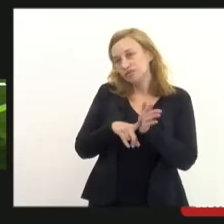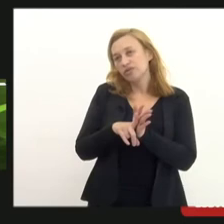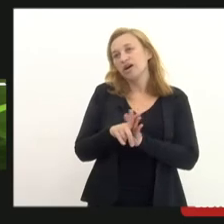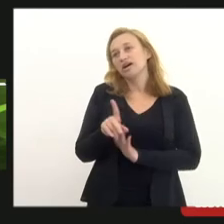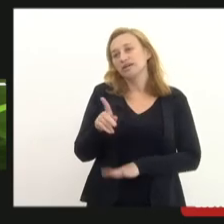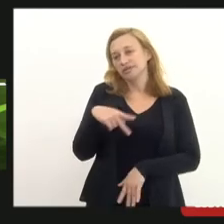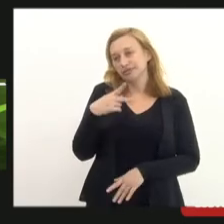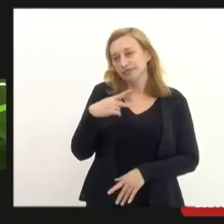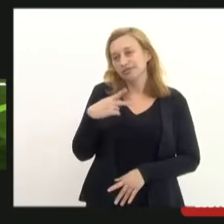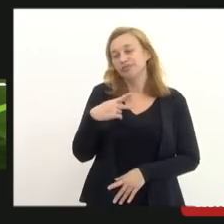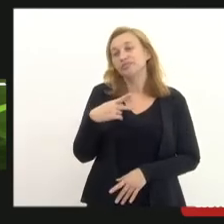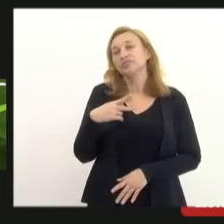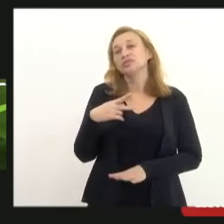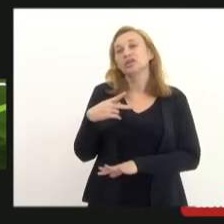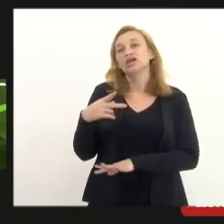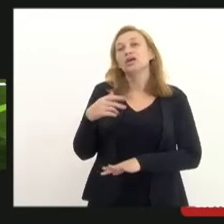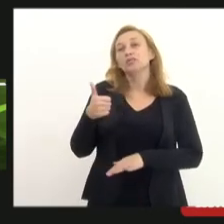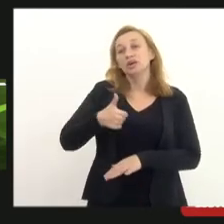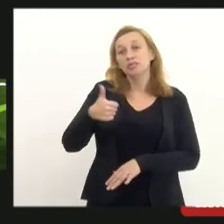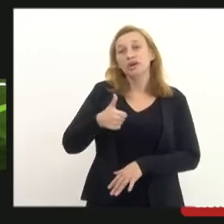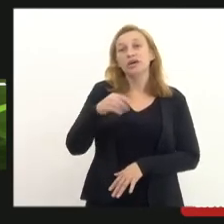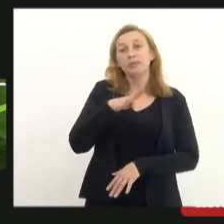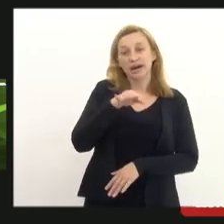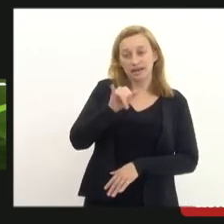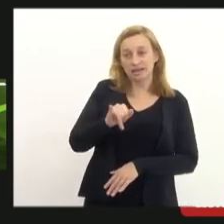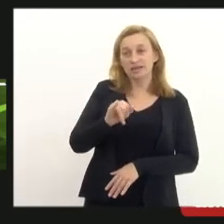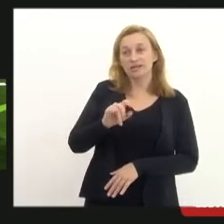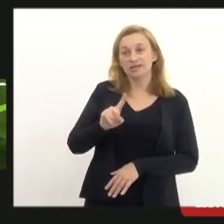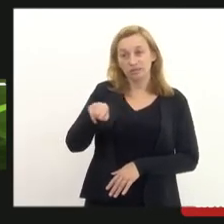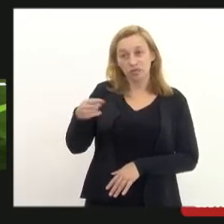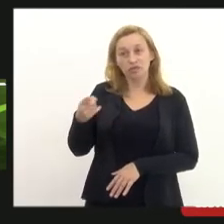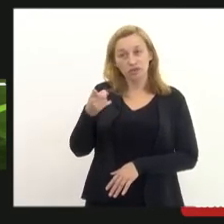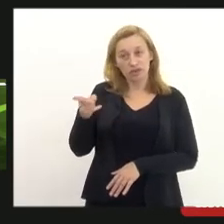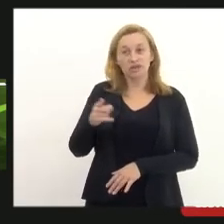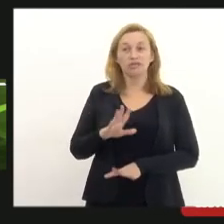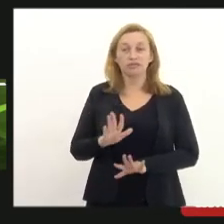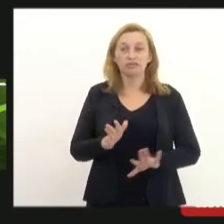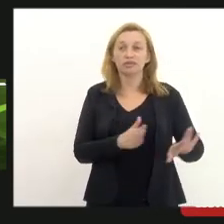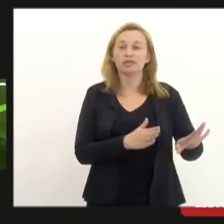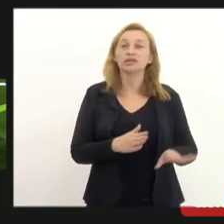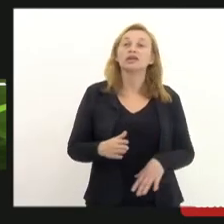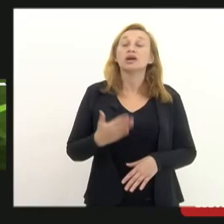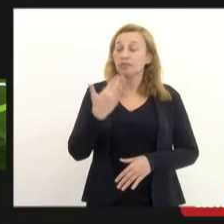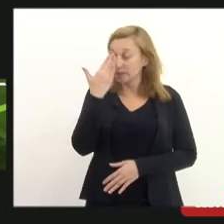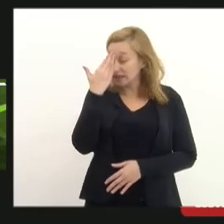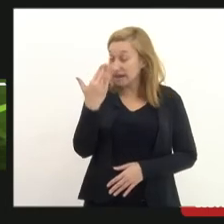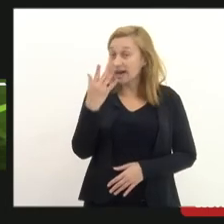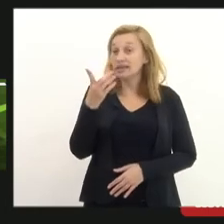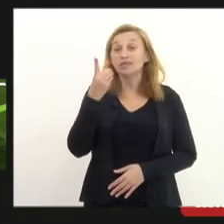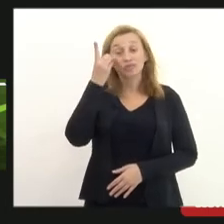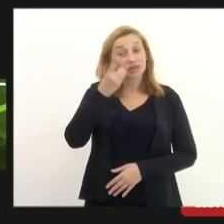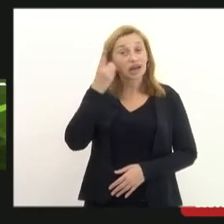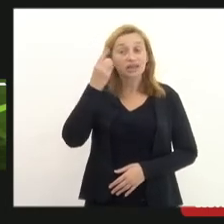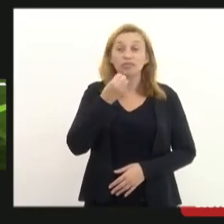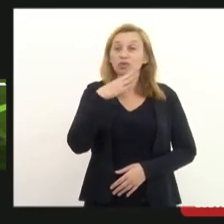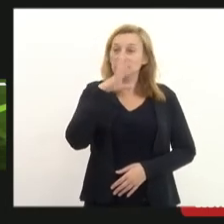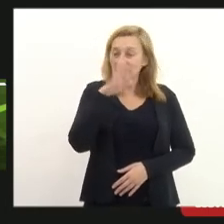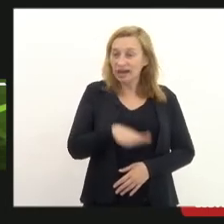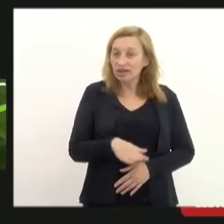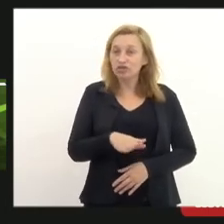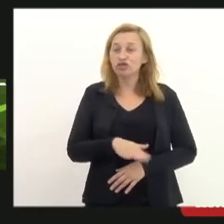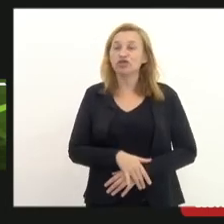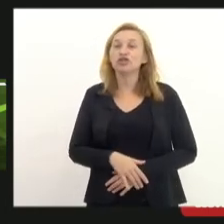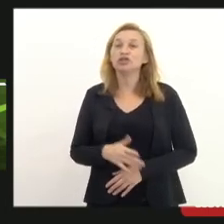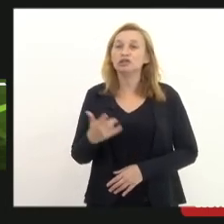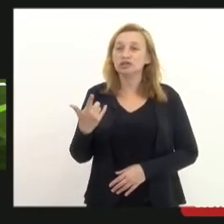doutor Mauro? Primeiro, Bassi, tá? Com a palavra, Bassi. Obrigado, deputada. Boa tarde, senhora, mais